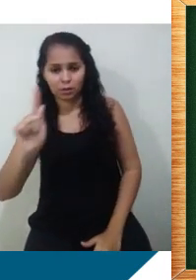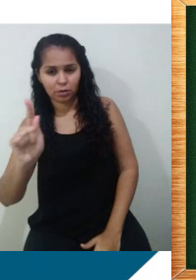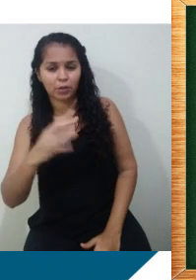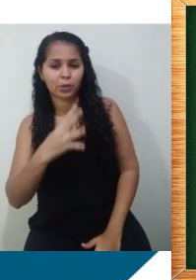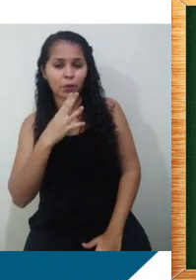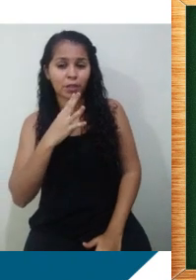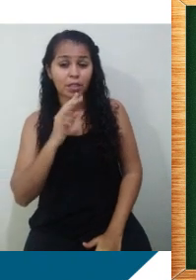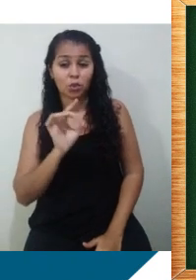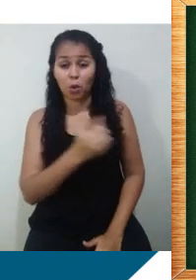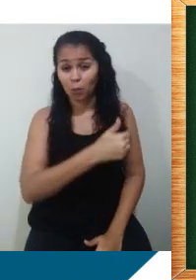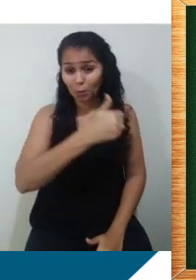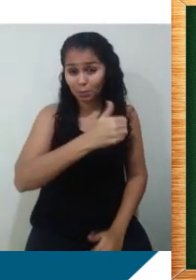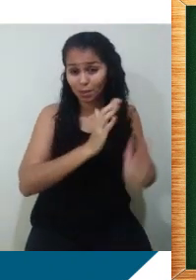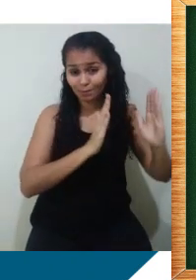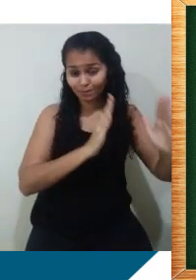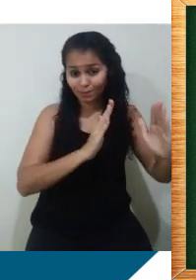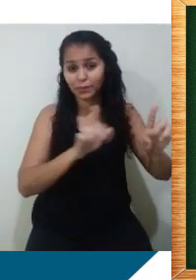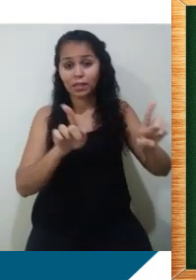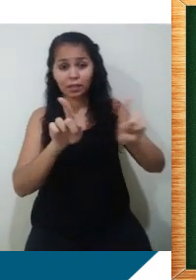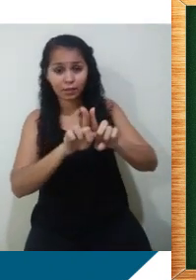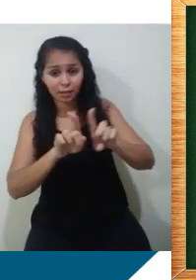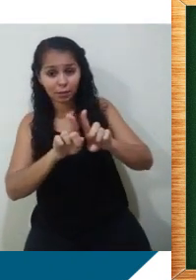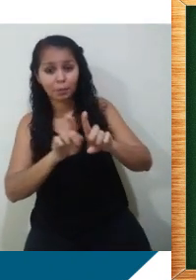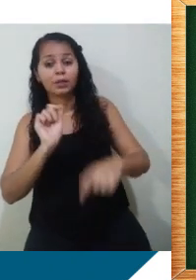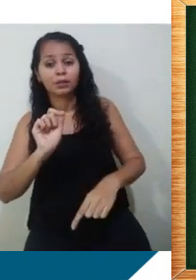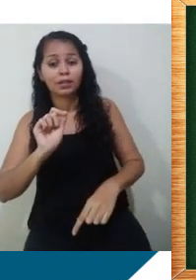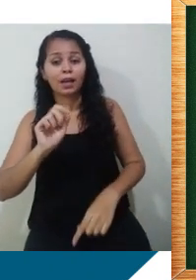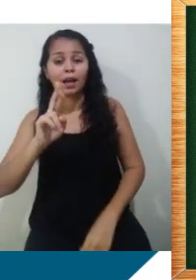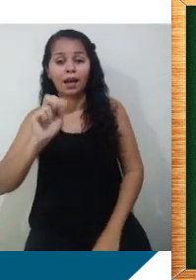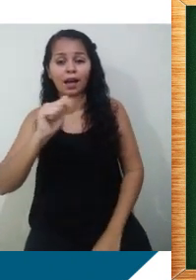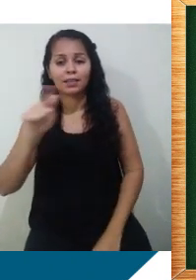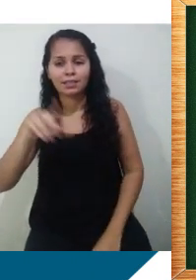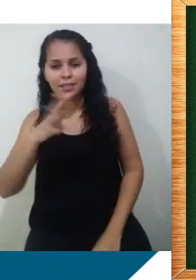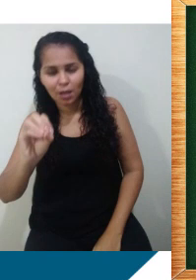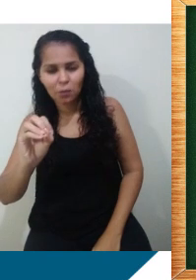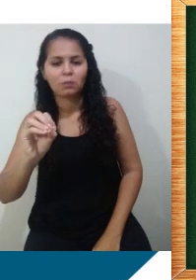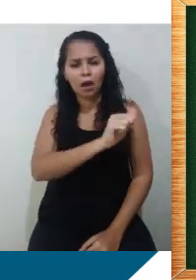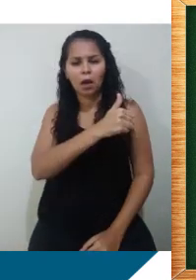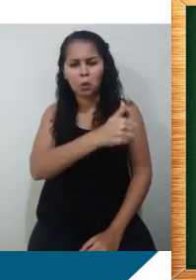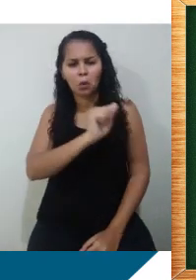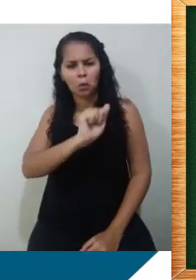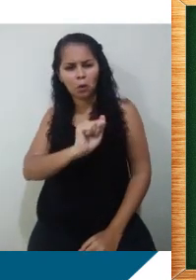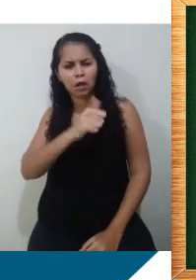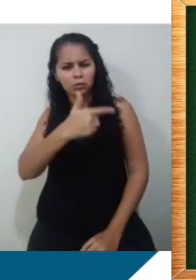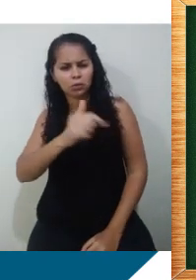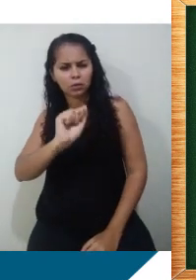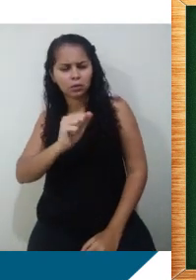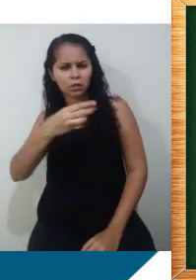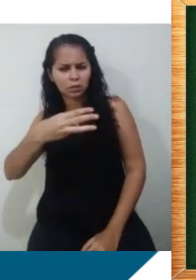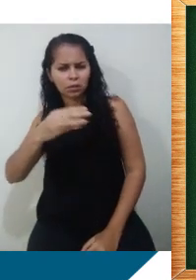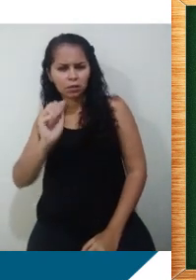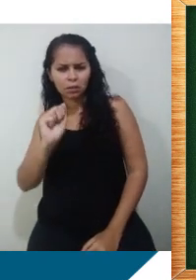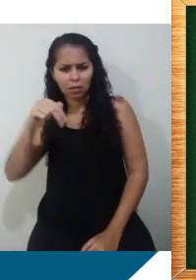o primeiro termo e a razão dessa progressão, seja A1, A2, A3, até um termo